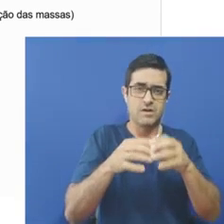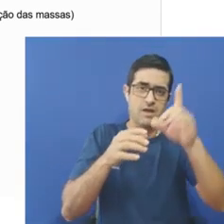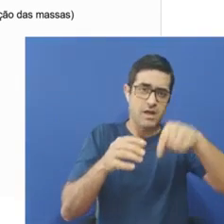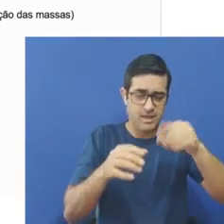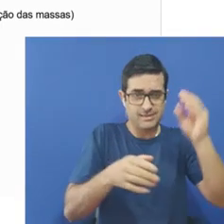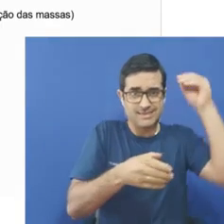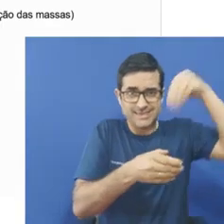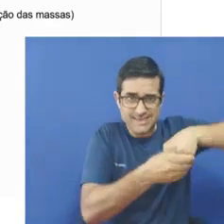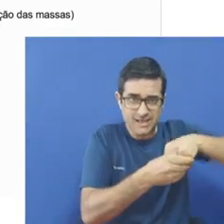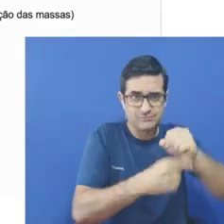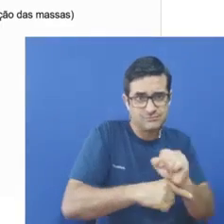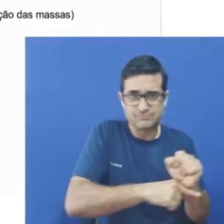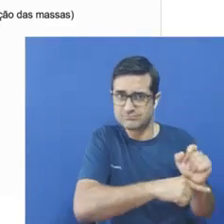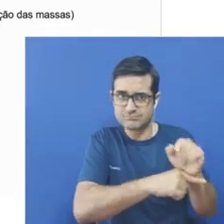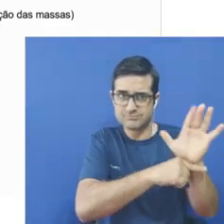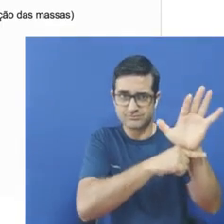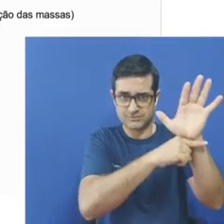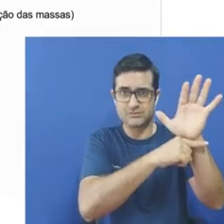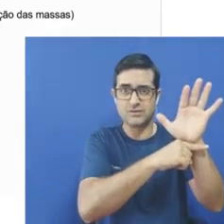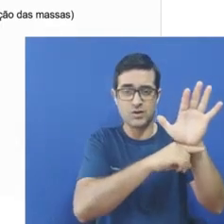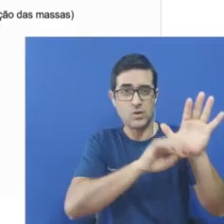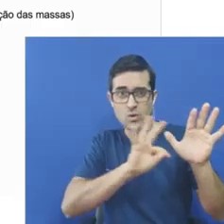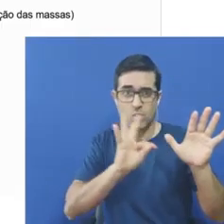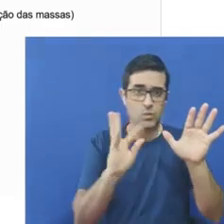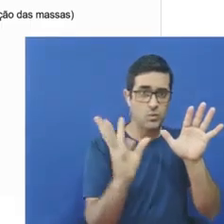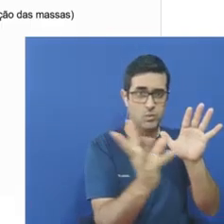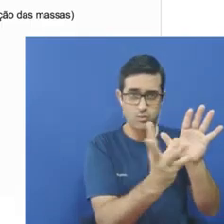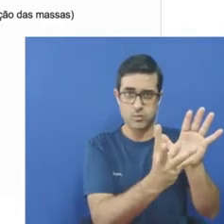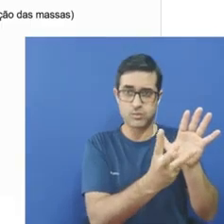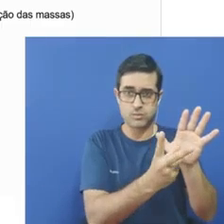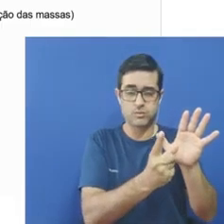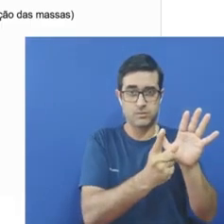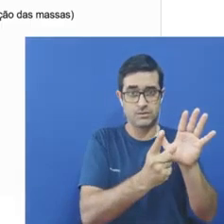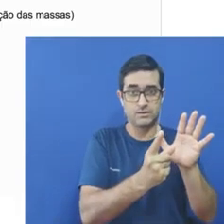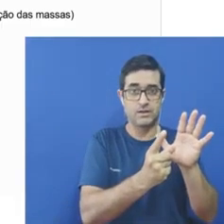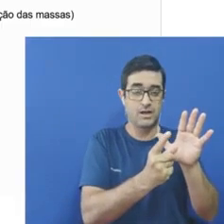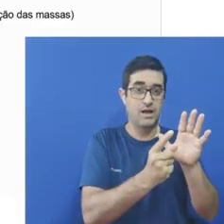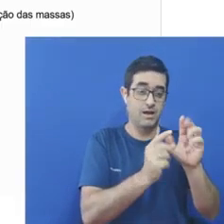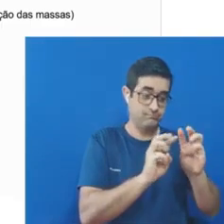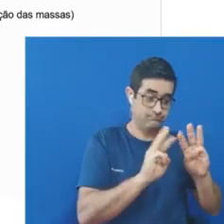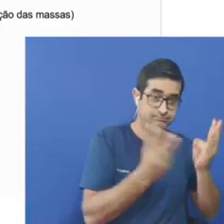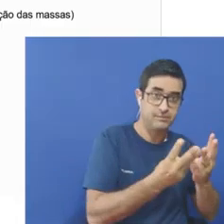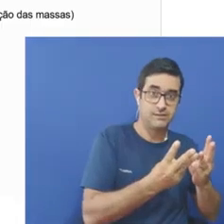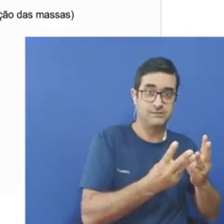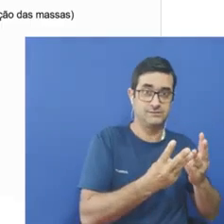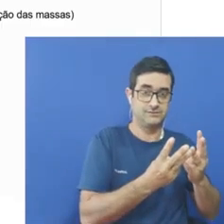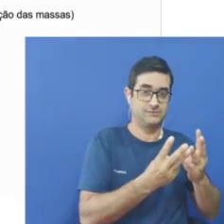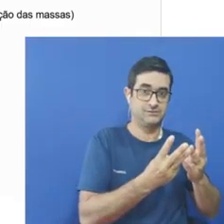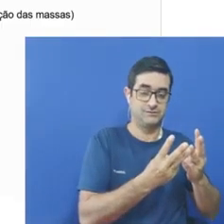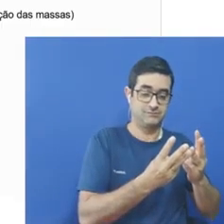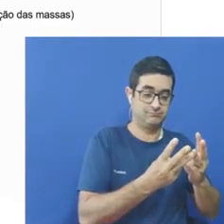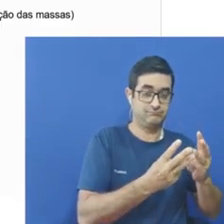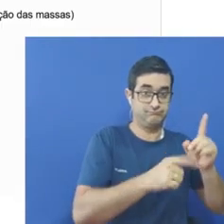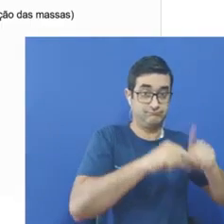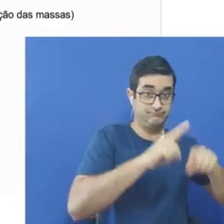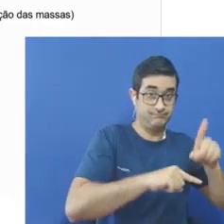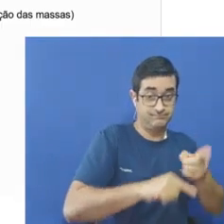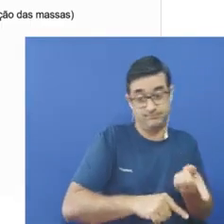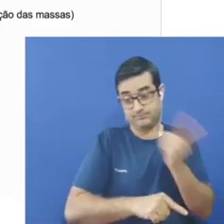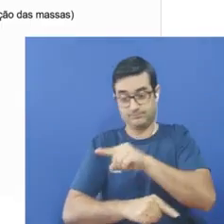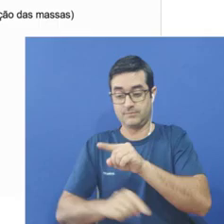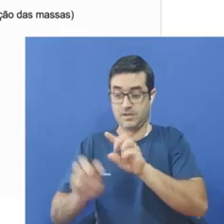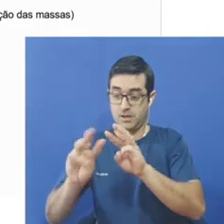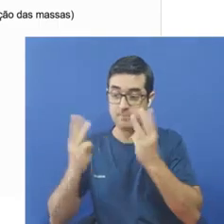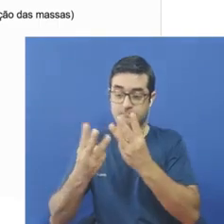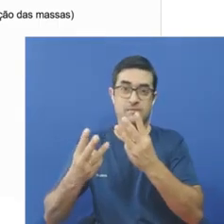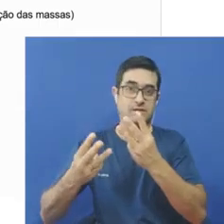a massa total dos meus produtos tem que ser igual à massa dos meus reagentes. E isso a gente vai ver na sequência